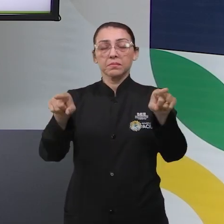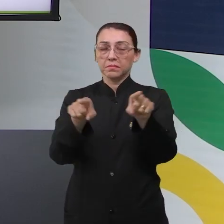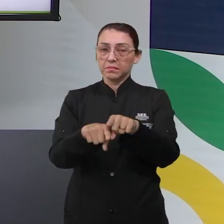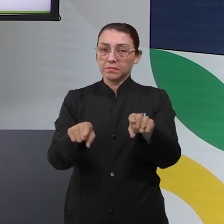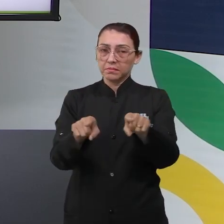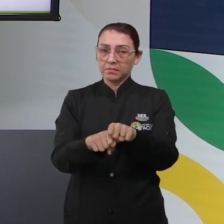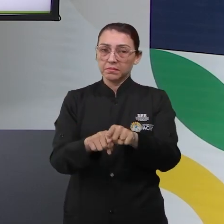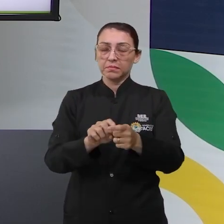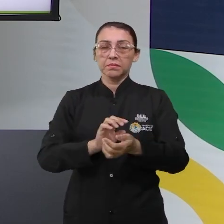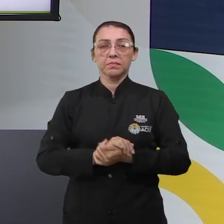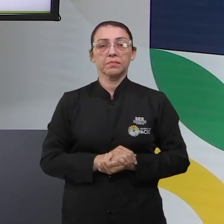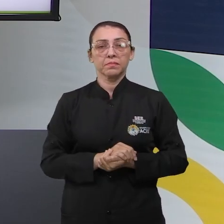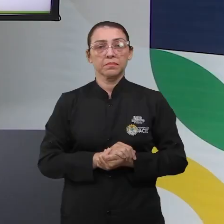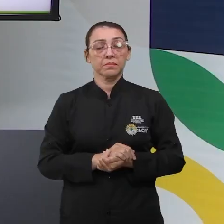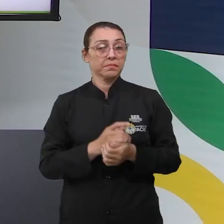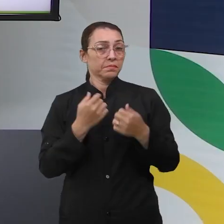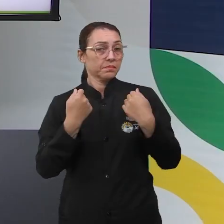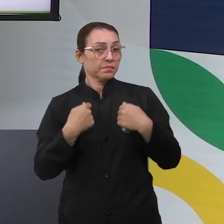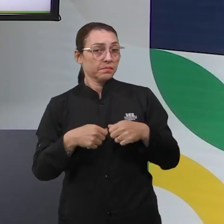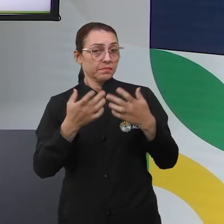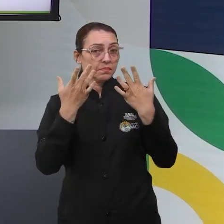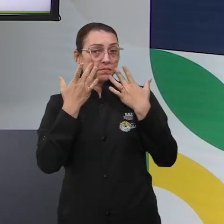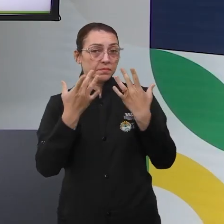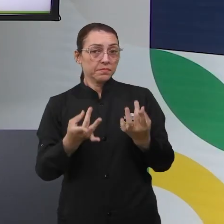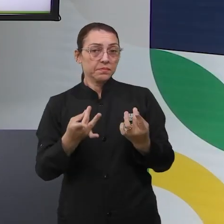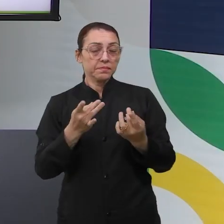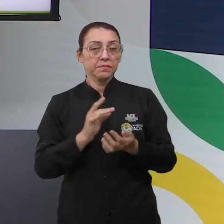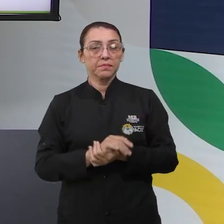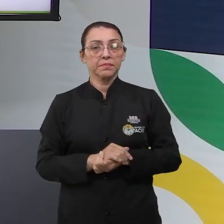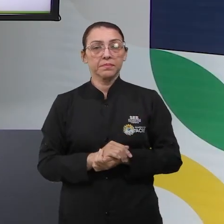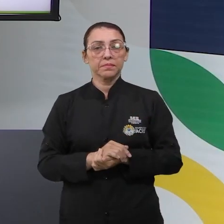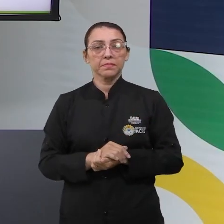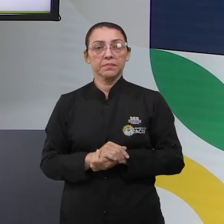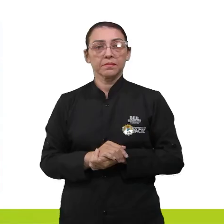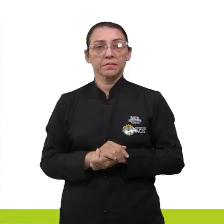de solução. Então, vocês precisam se atentar a isso.